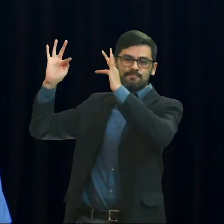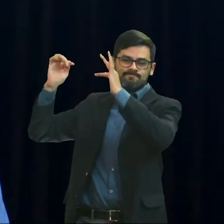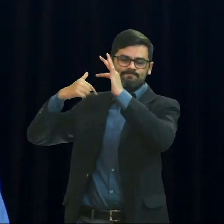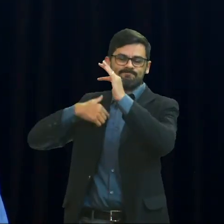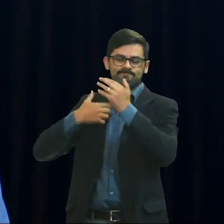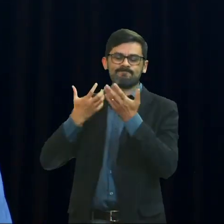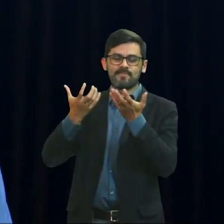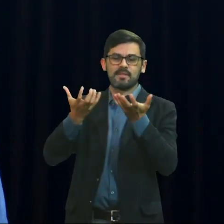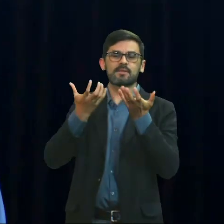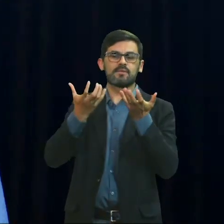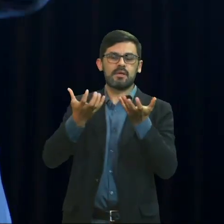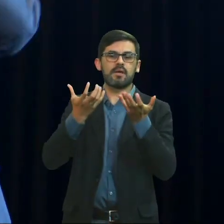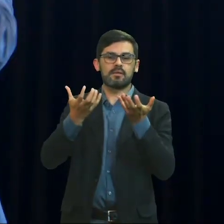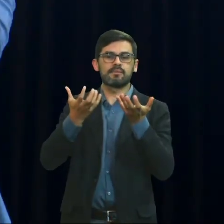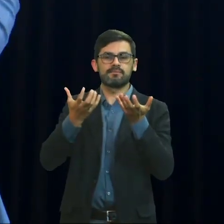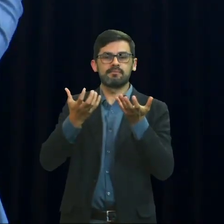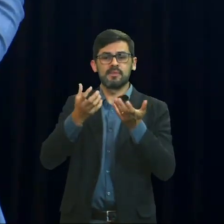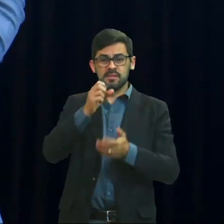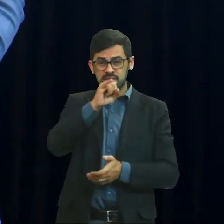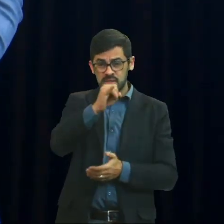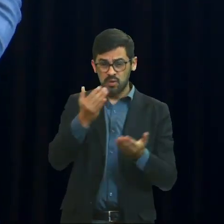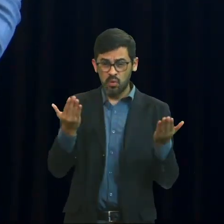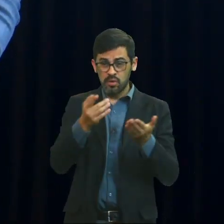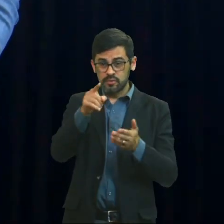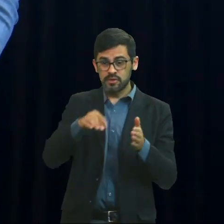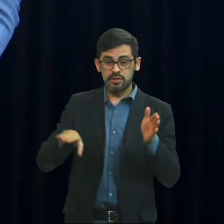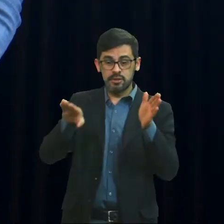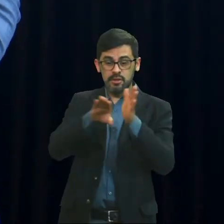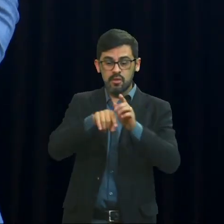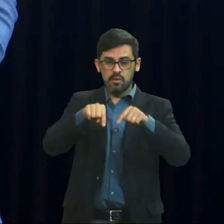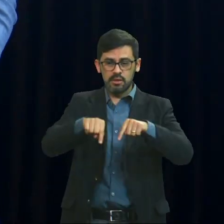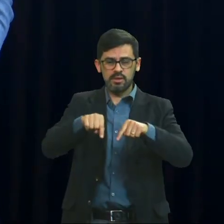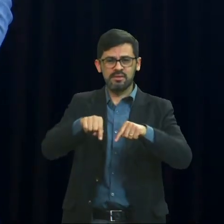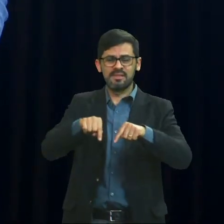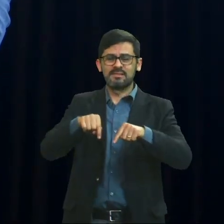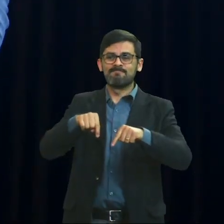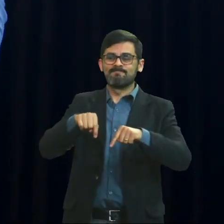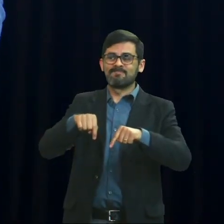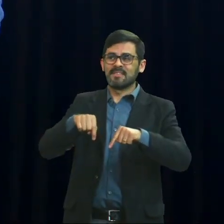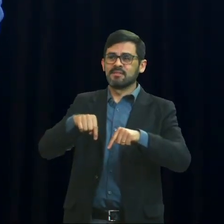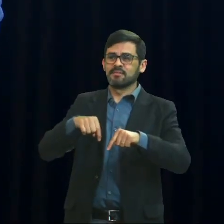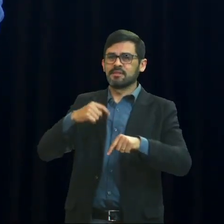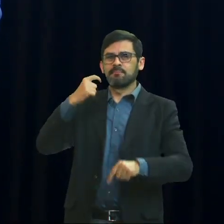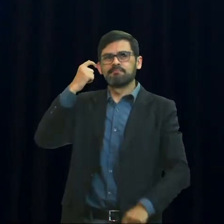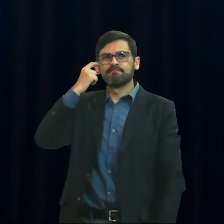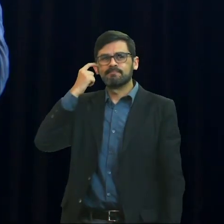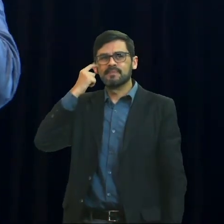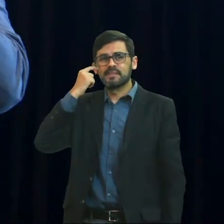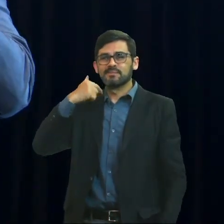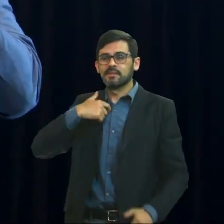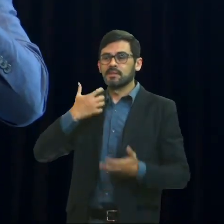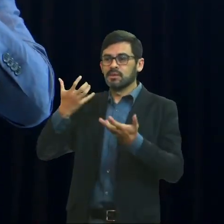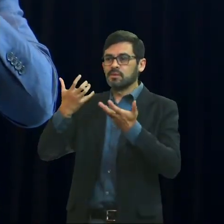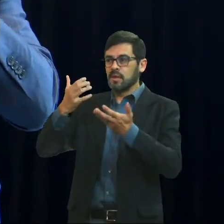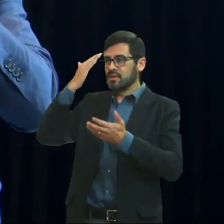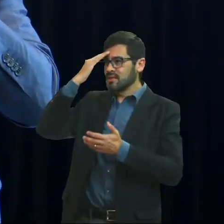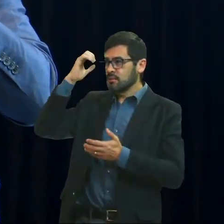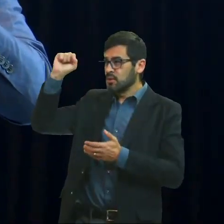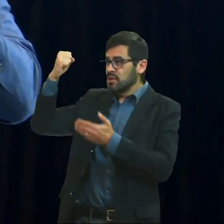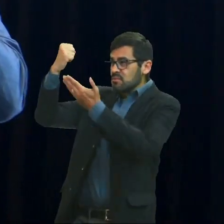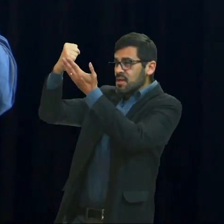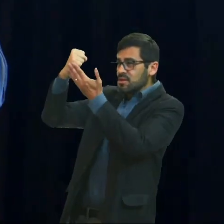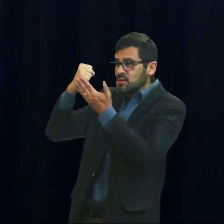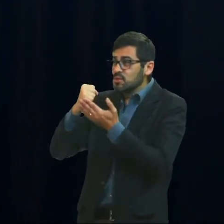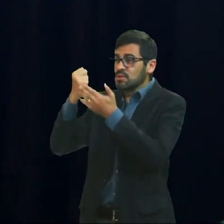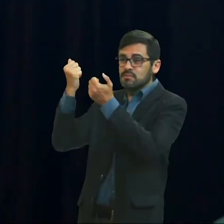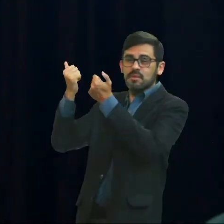Eu quero. Se hoje você veio aqui e quer dizer: Deus, eu quero que a sabedoria trabalhe a meu favor, eu quero aplicar a Tua palavra na minha vida,